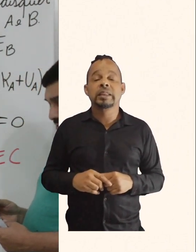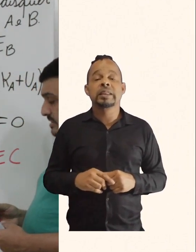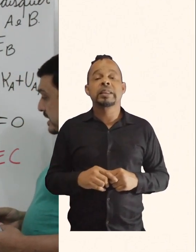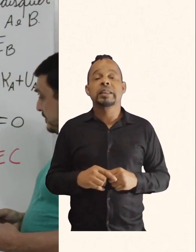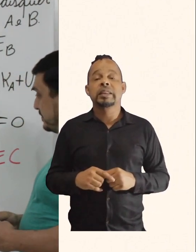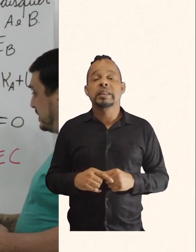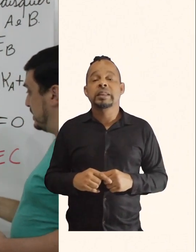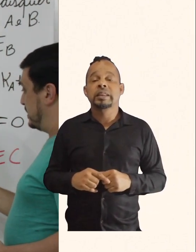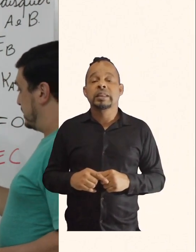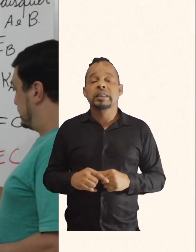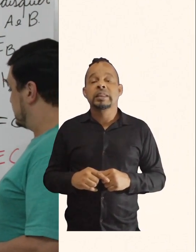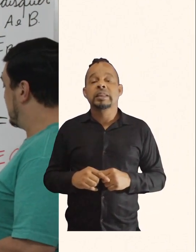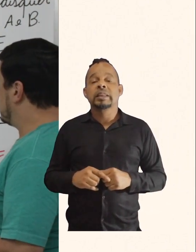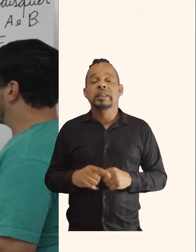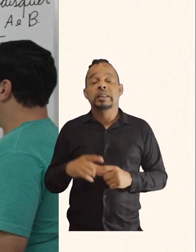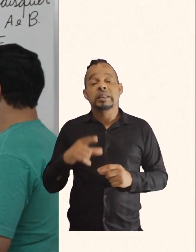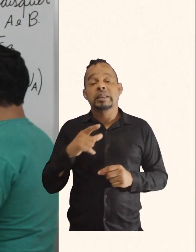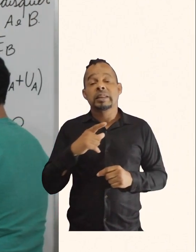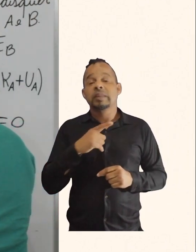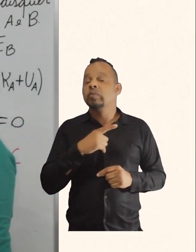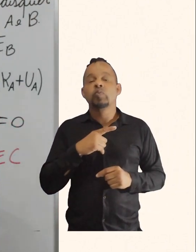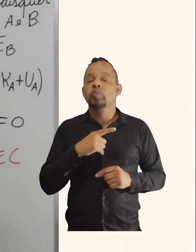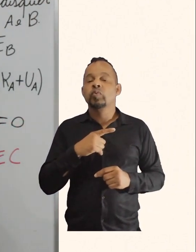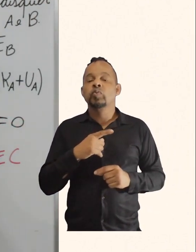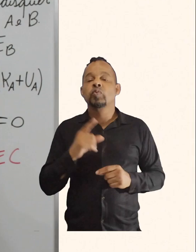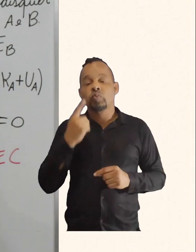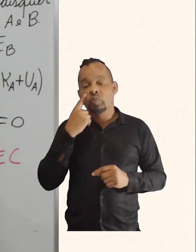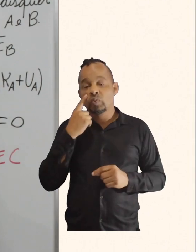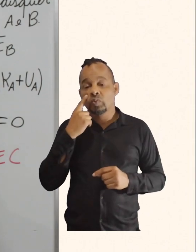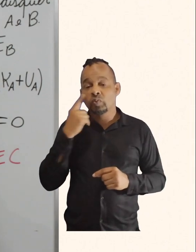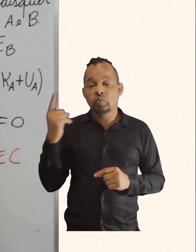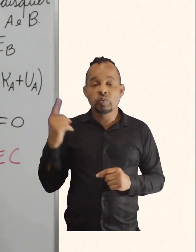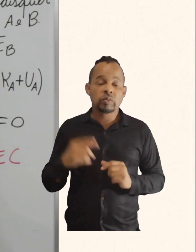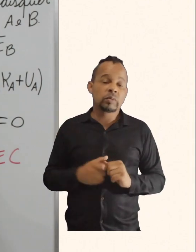nós temos que ΔU